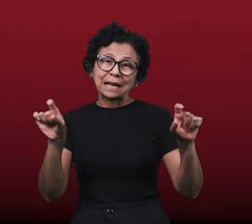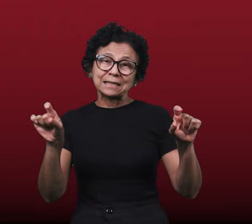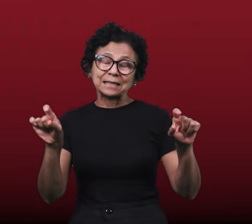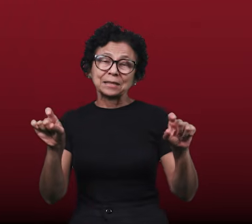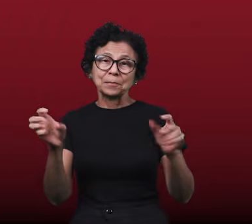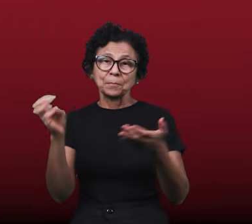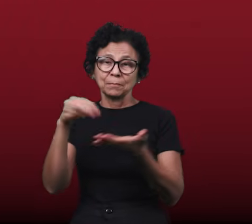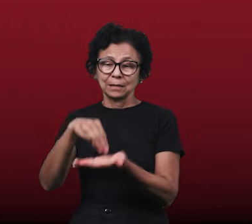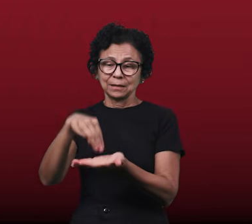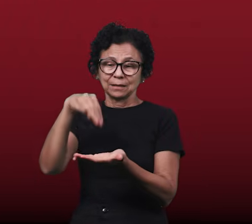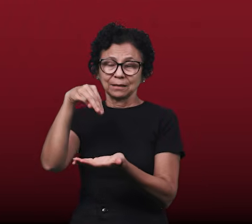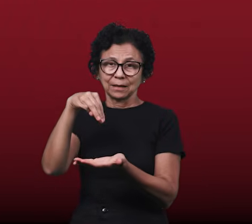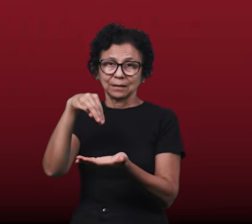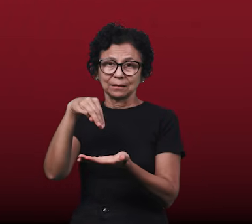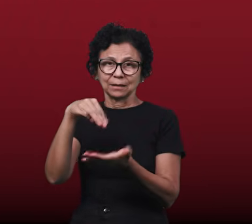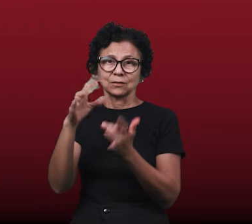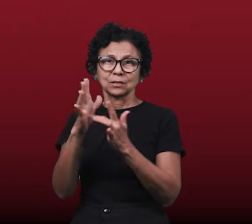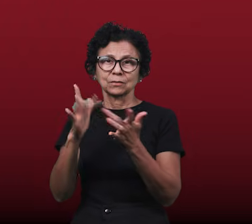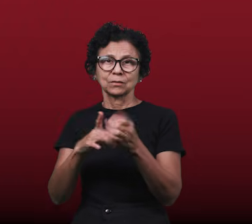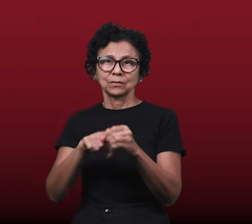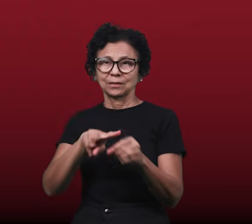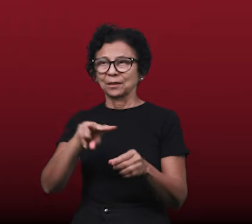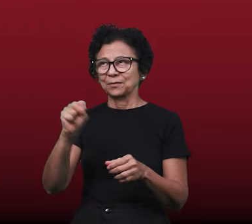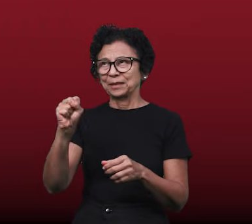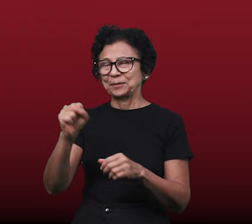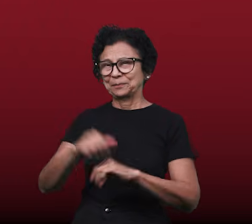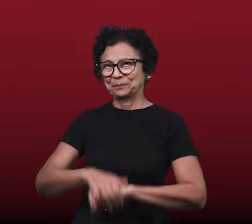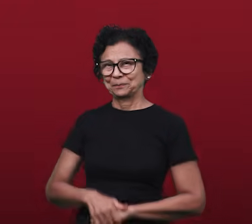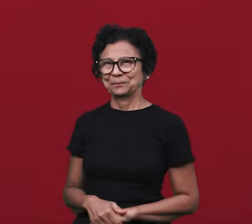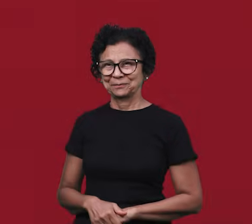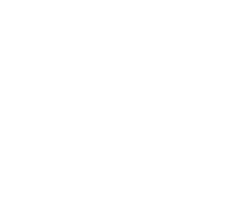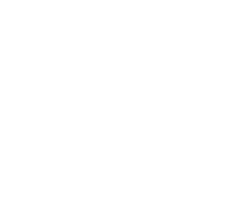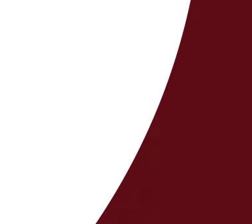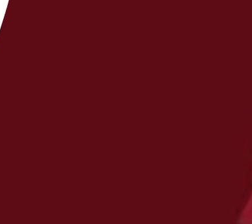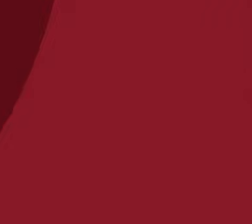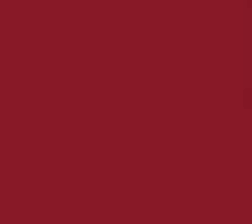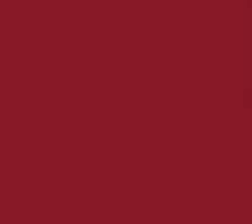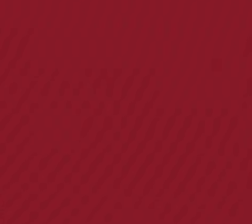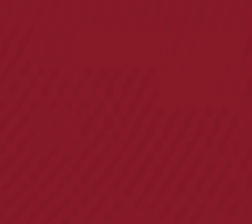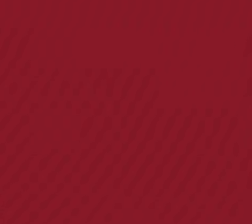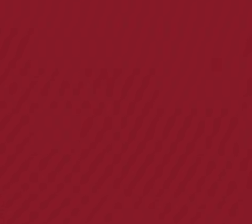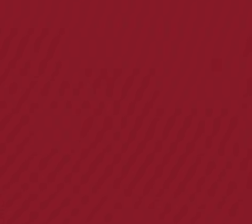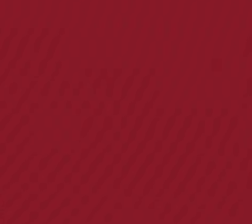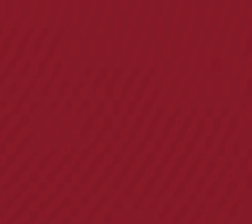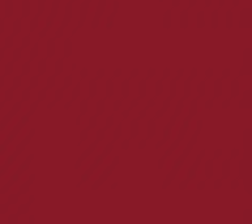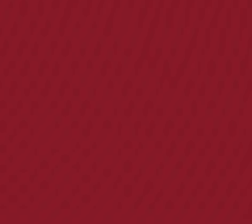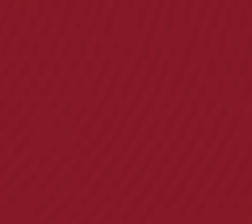Maranata, ora vem, Senhor Jesus.